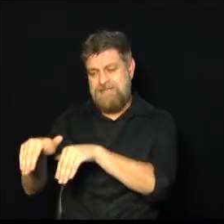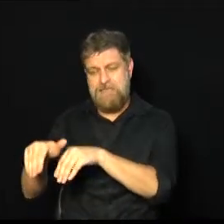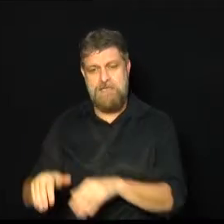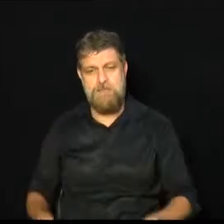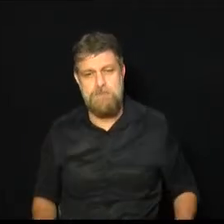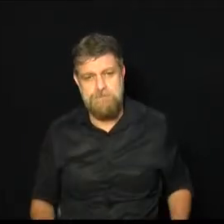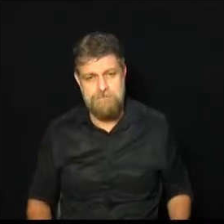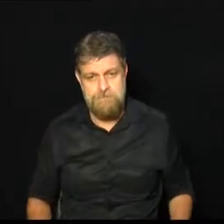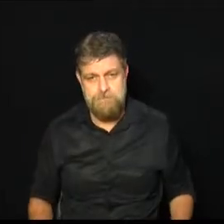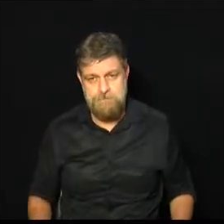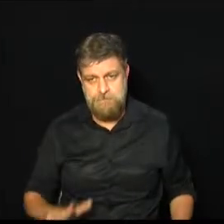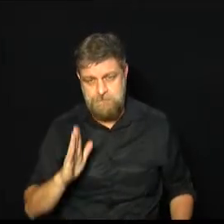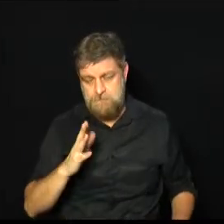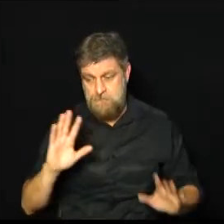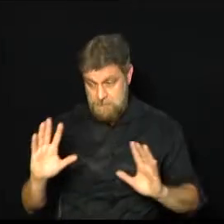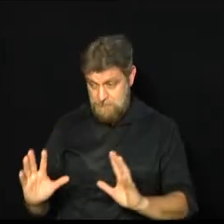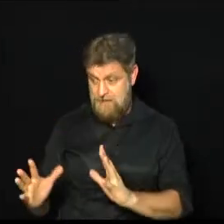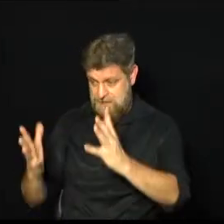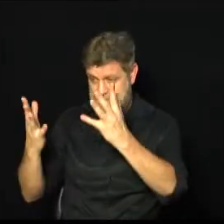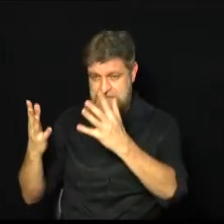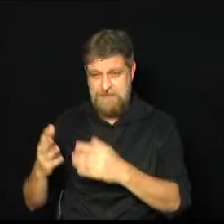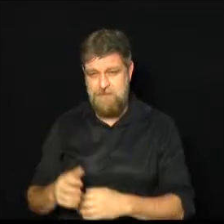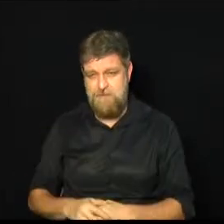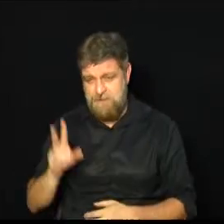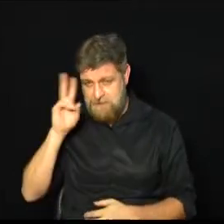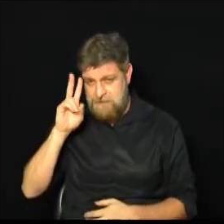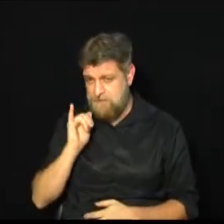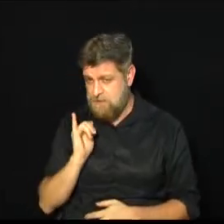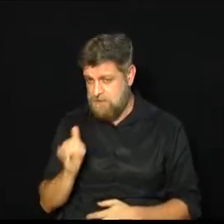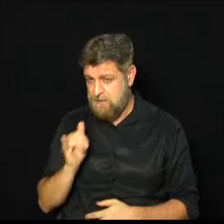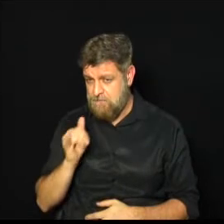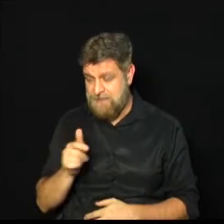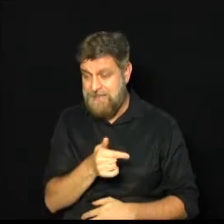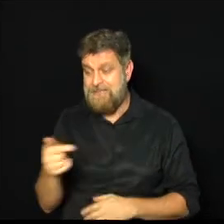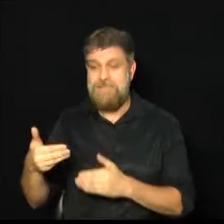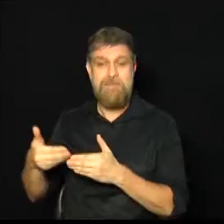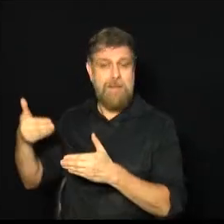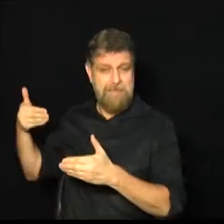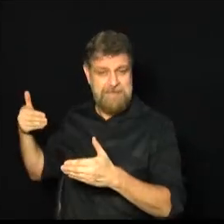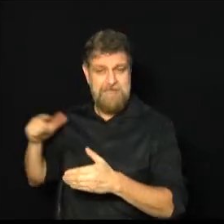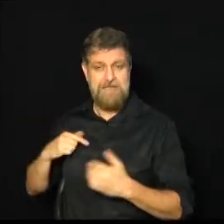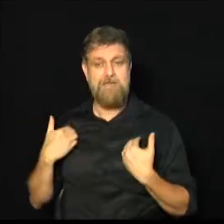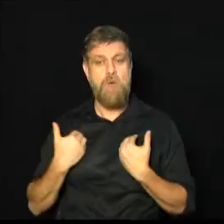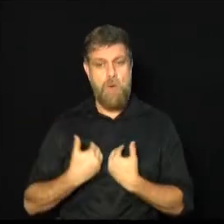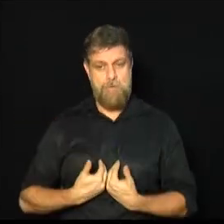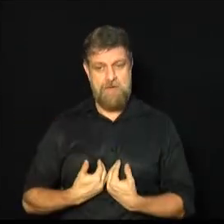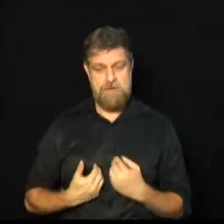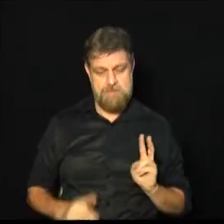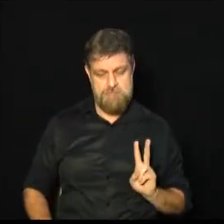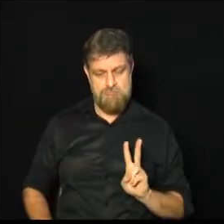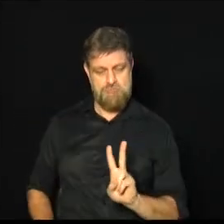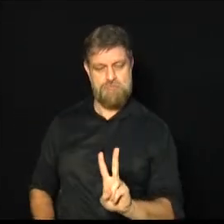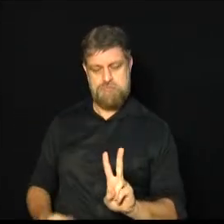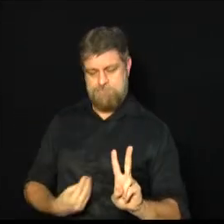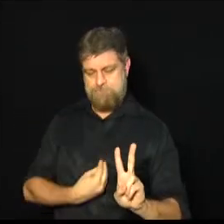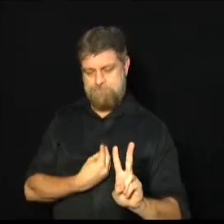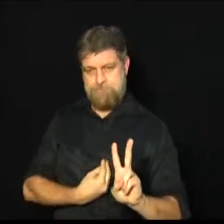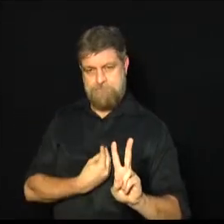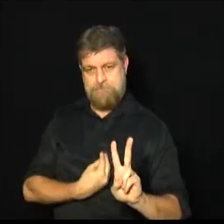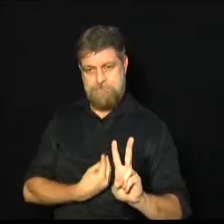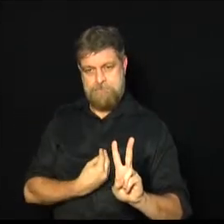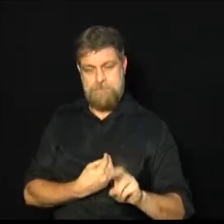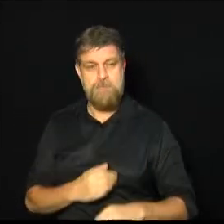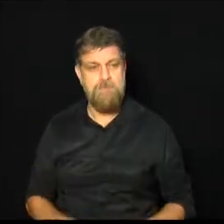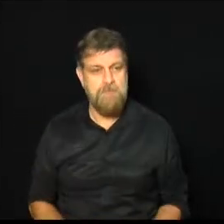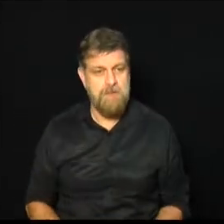concluído e fizemos aquela cerimônia de entrega aí a semana passada com a presença dos ministros que eu havia falado há pouco.